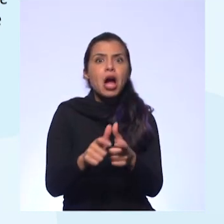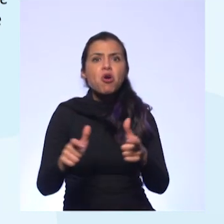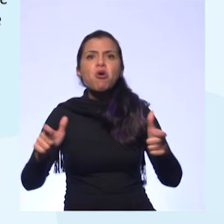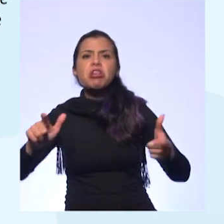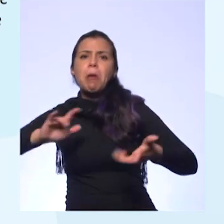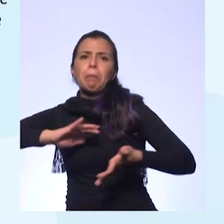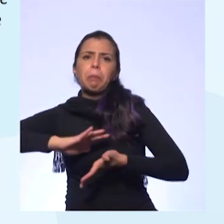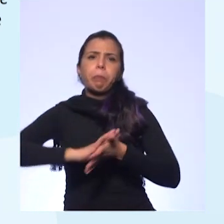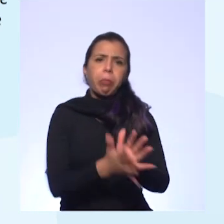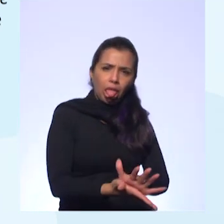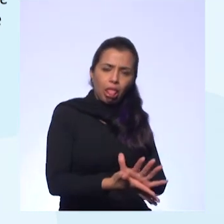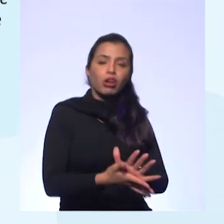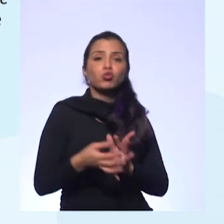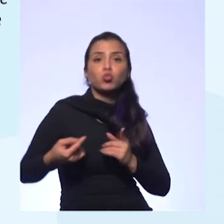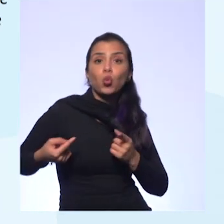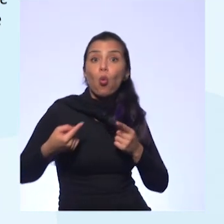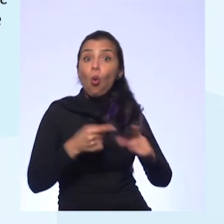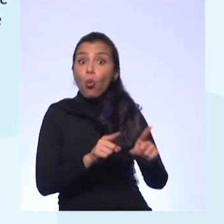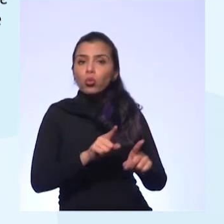ou seja,